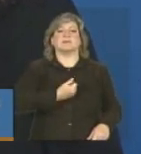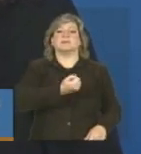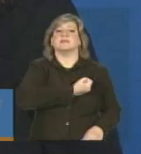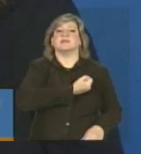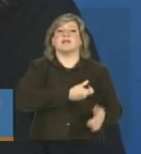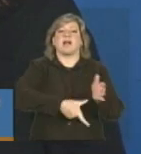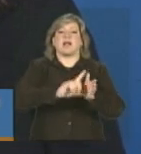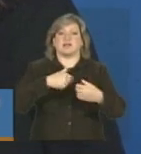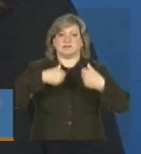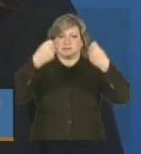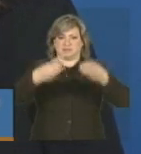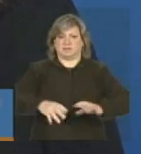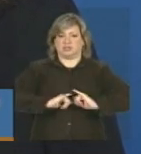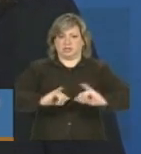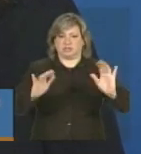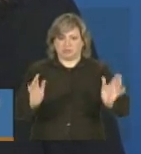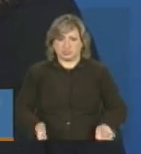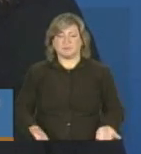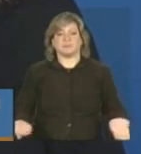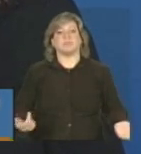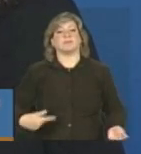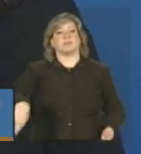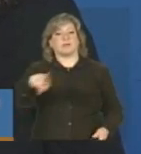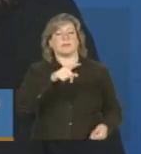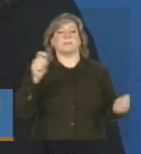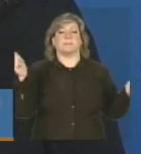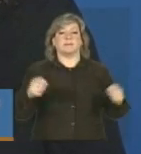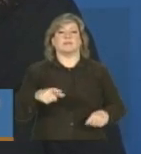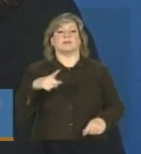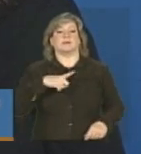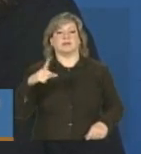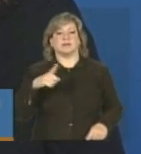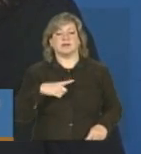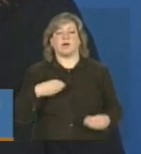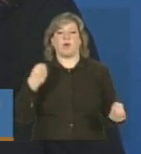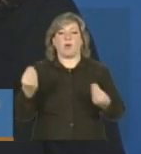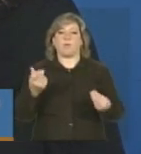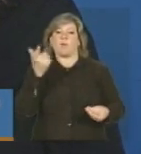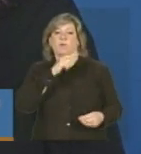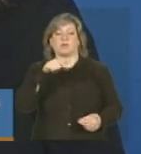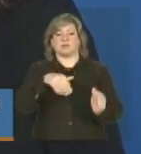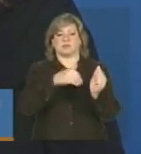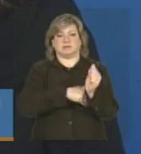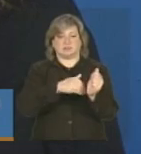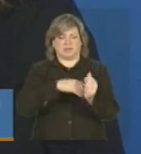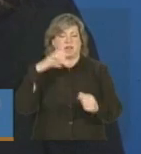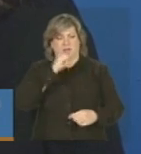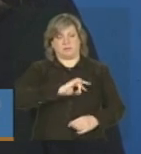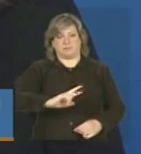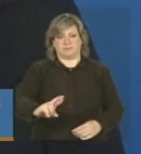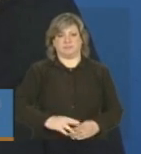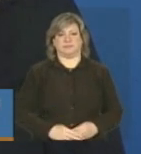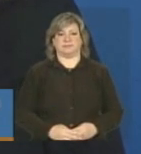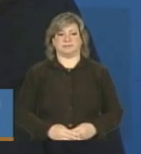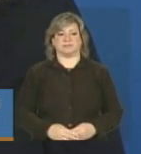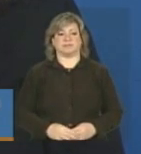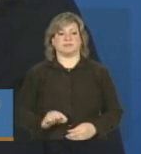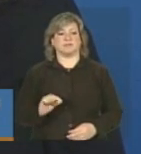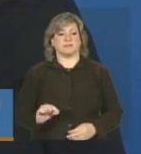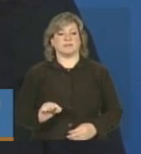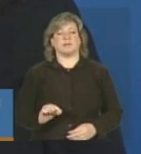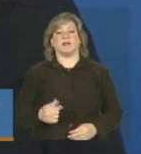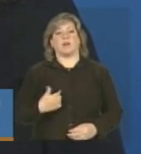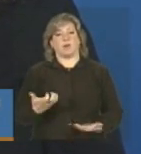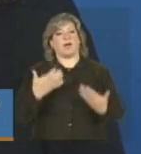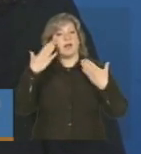telefones que nós já demos, que vocês terão condição de ter essa senha imediatamente. No mais,